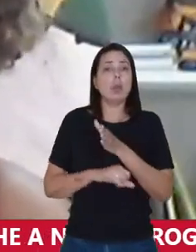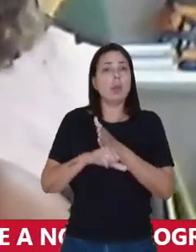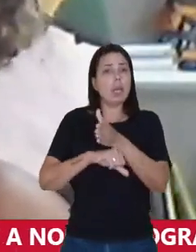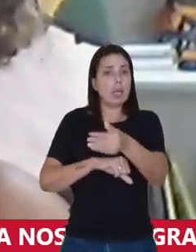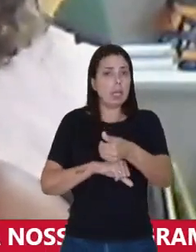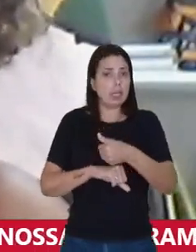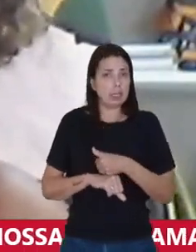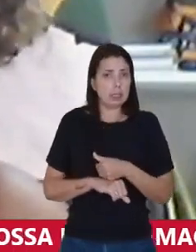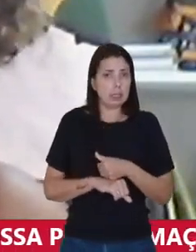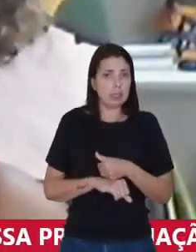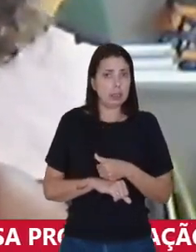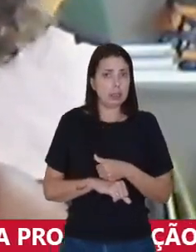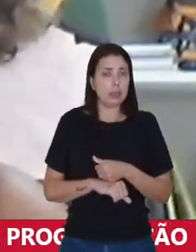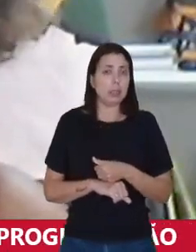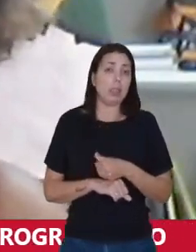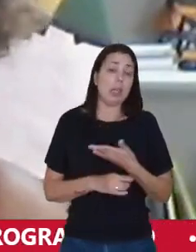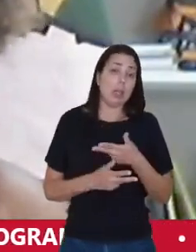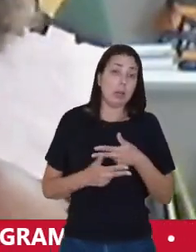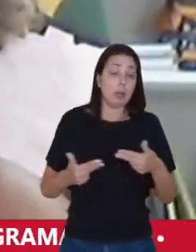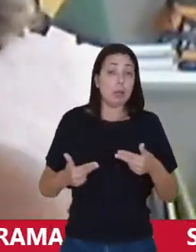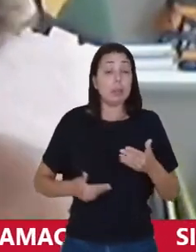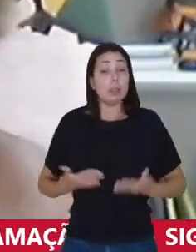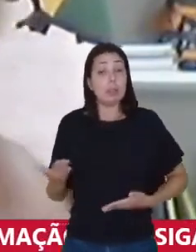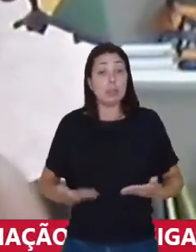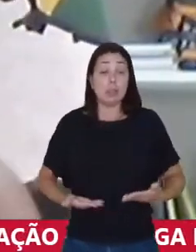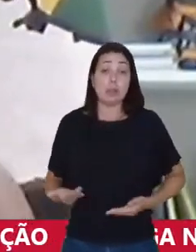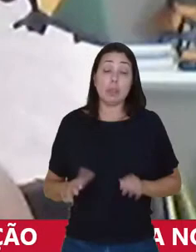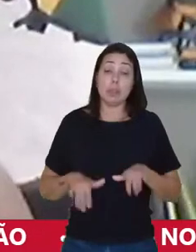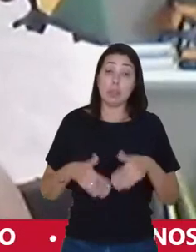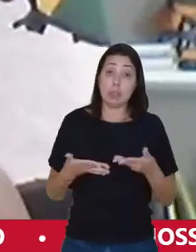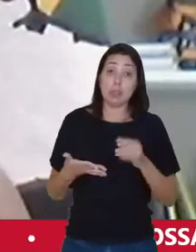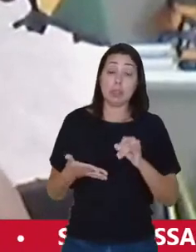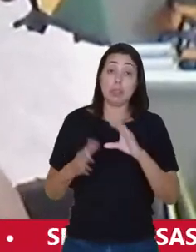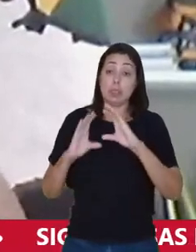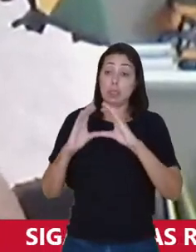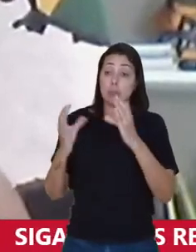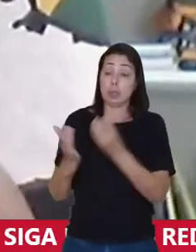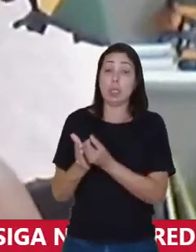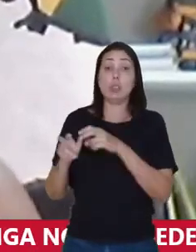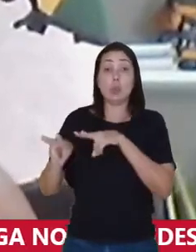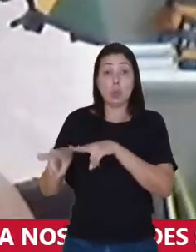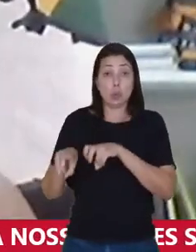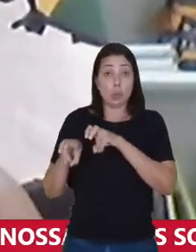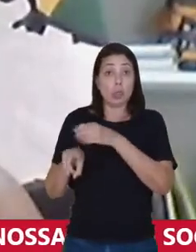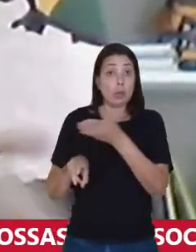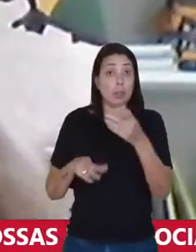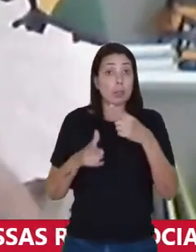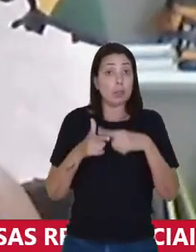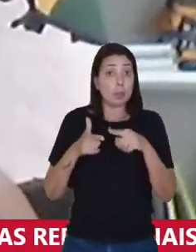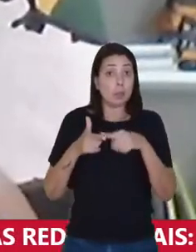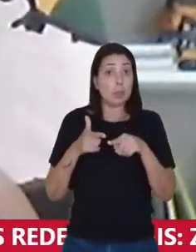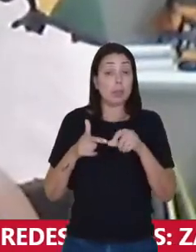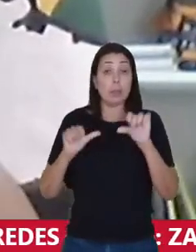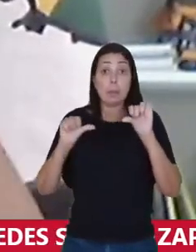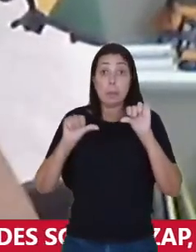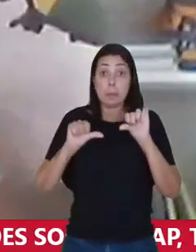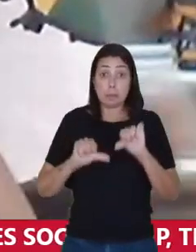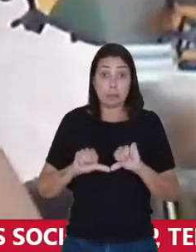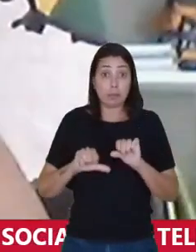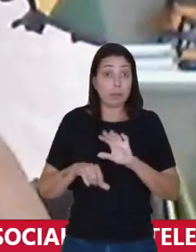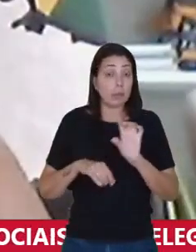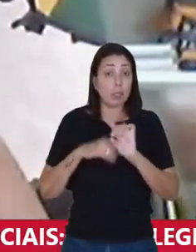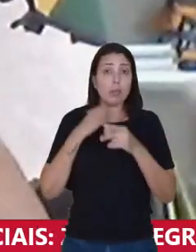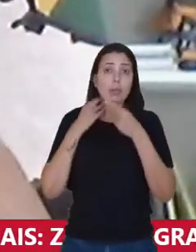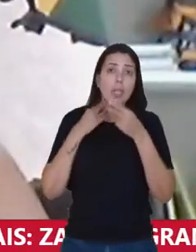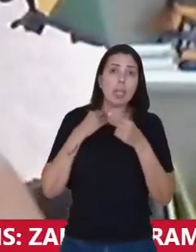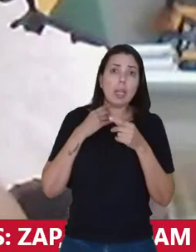acesso a bens e serviços. Então, no caso das comunidades rurais, esse problema ele se agrava, não